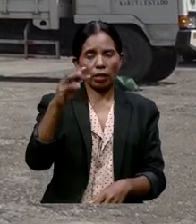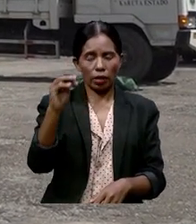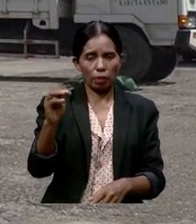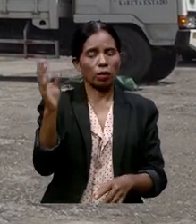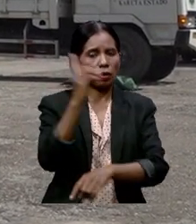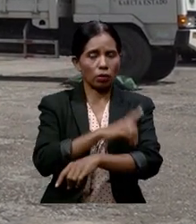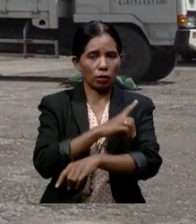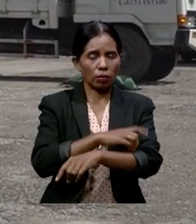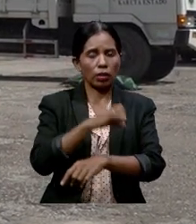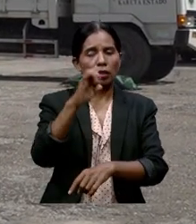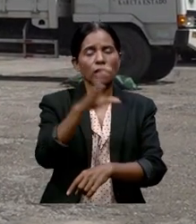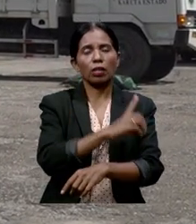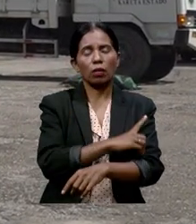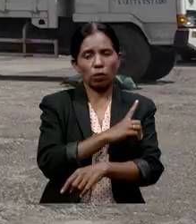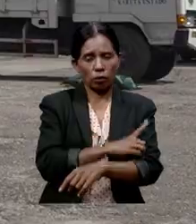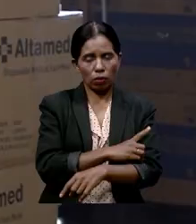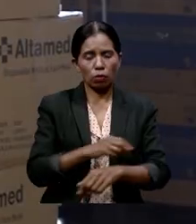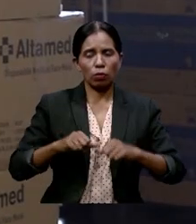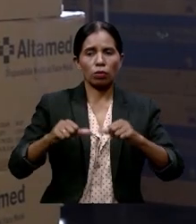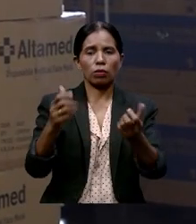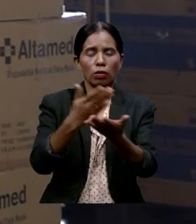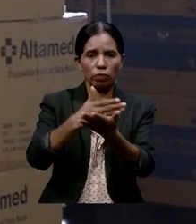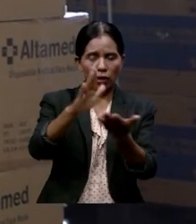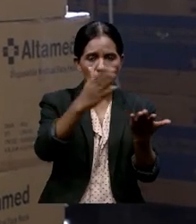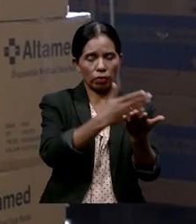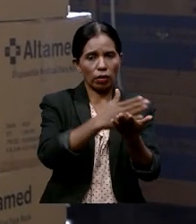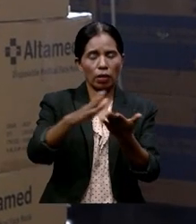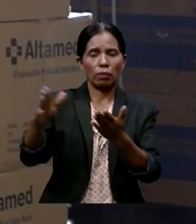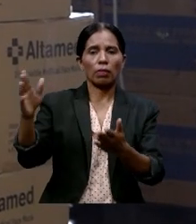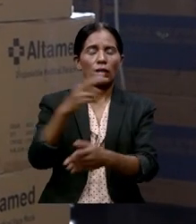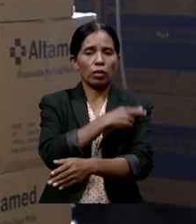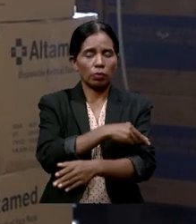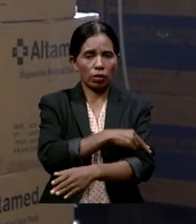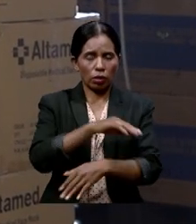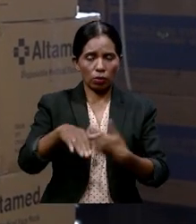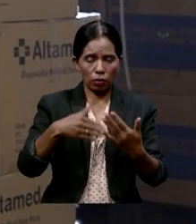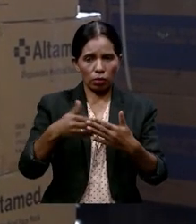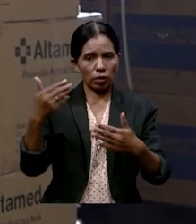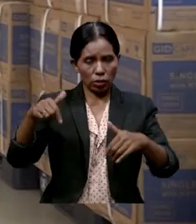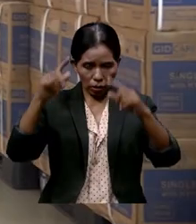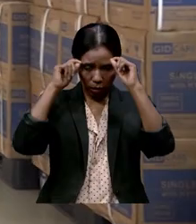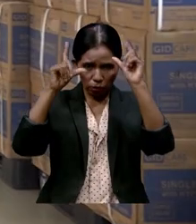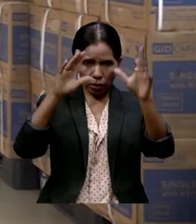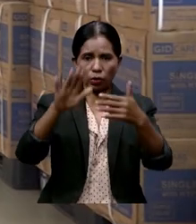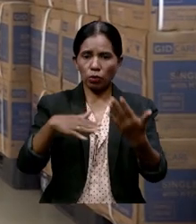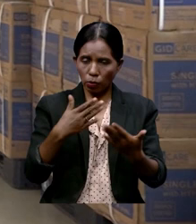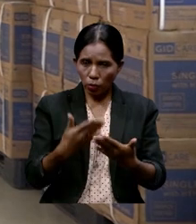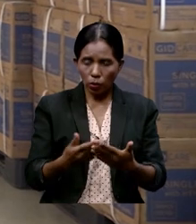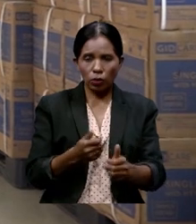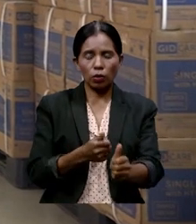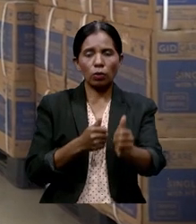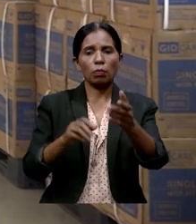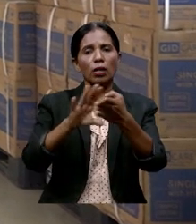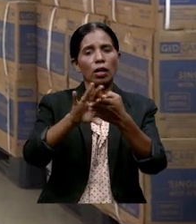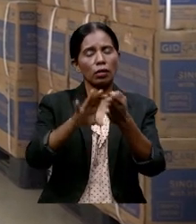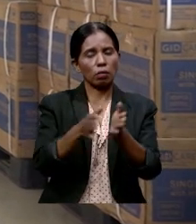kadaloron i NFPM continua distribui ai moruk ba facilidade saúde sira iha território Timor Larantomak baseia ba pedido